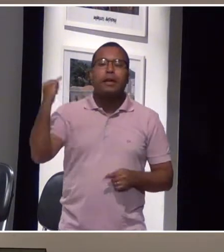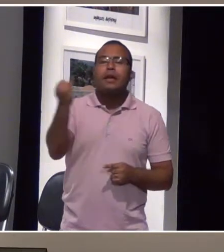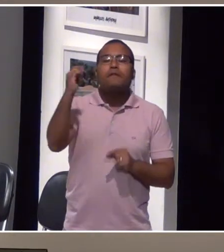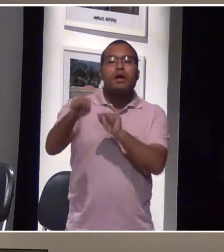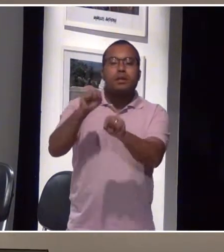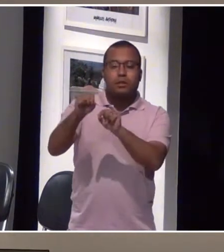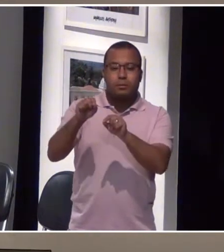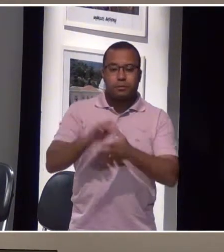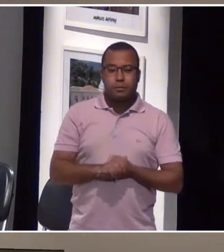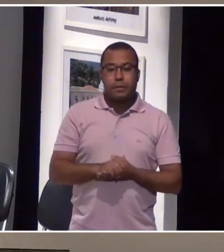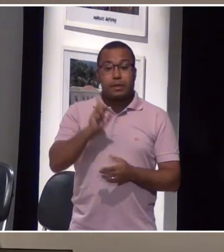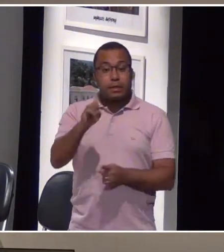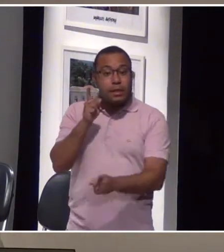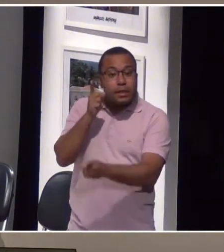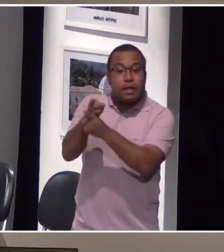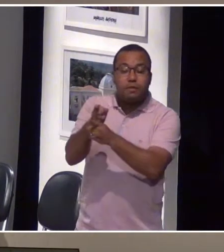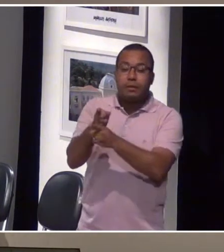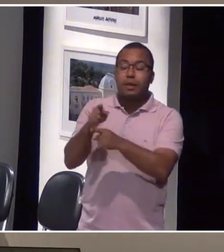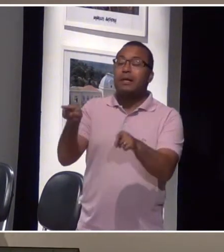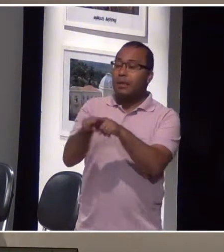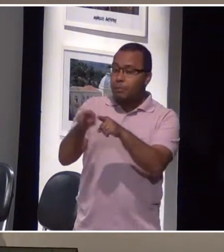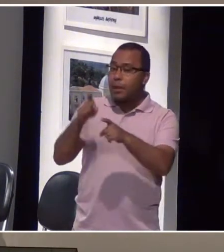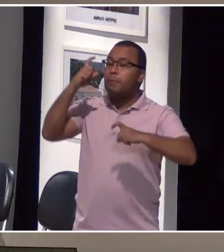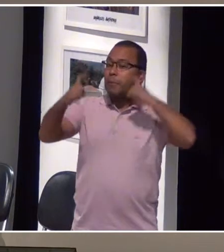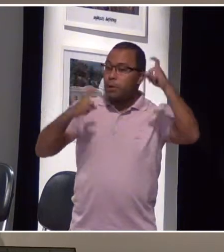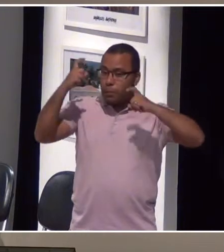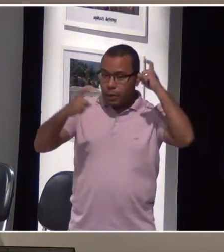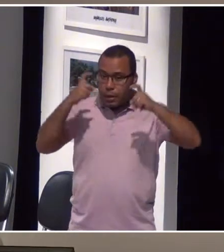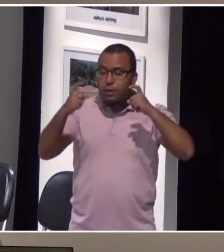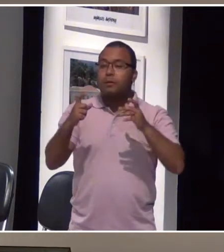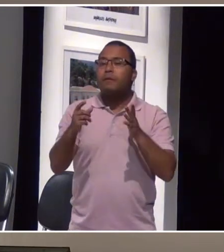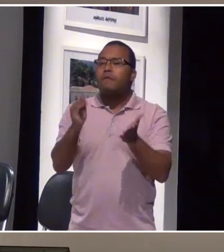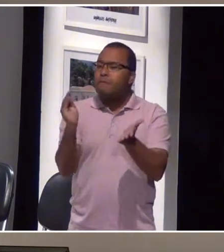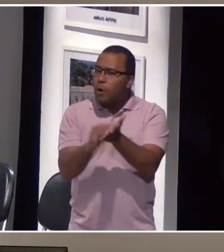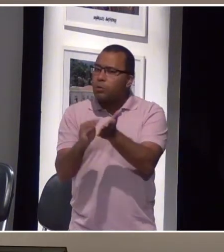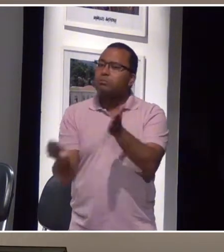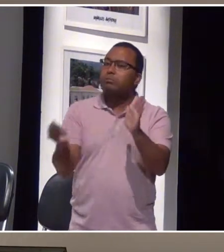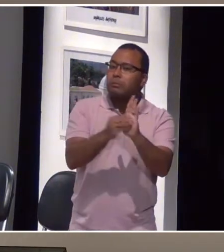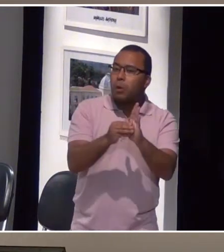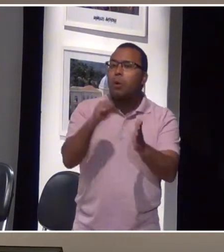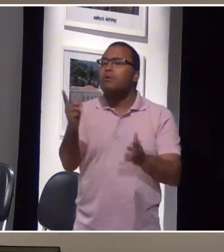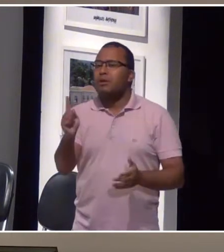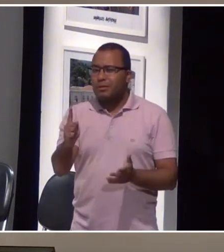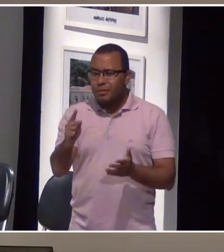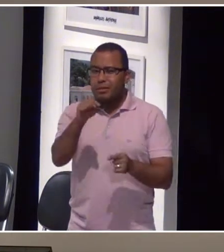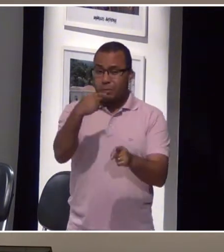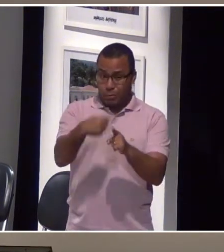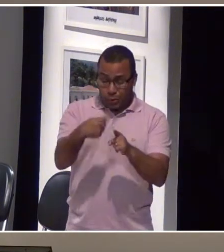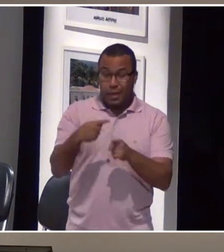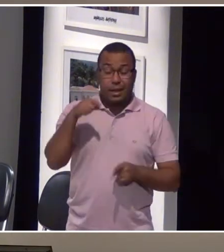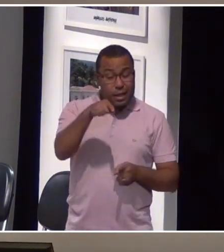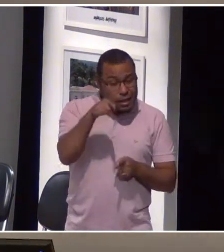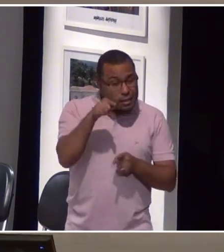relevante, se fosse identificado, e preocupante pelo fato de não serem identificados, deles não serem identificados, né?